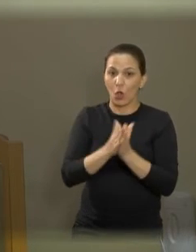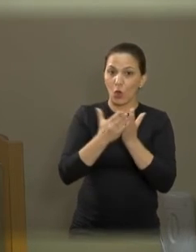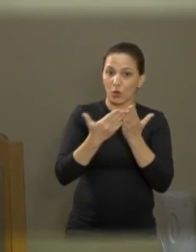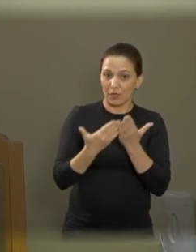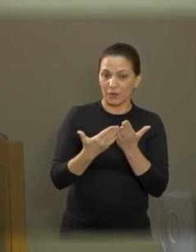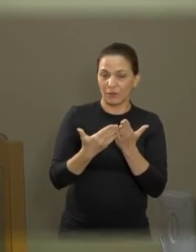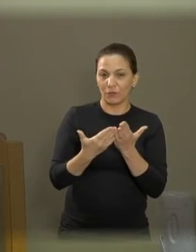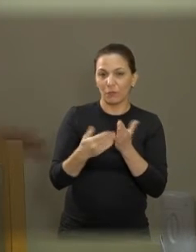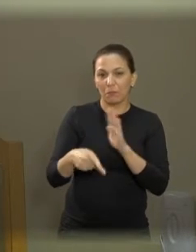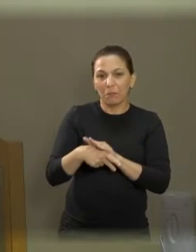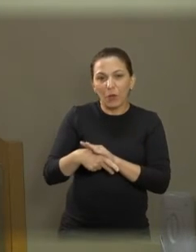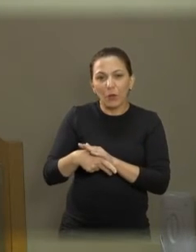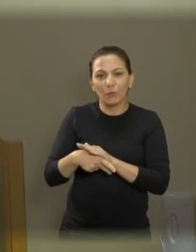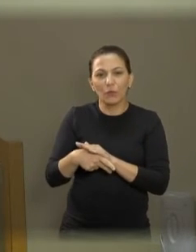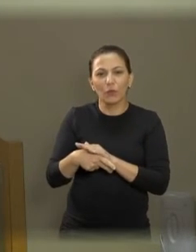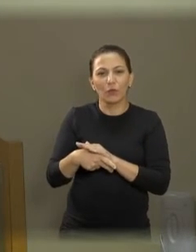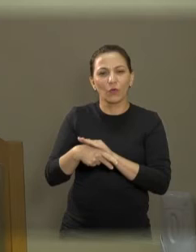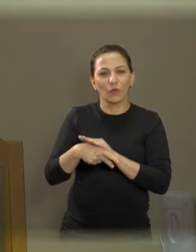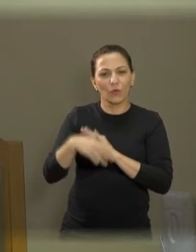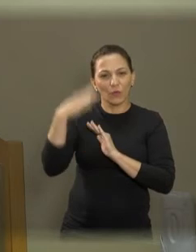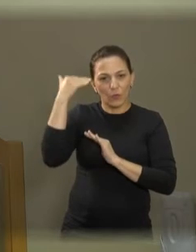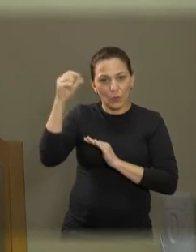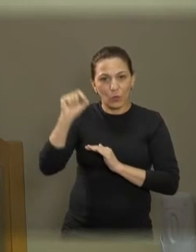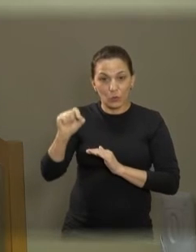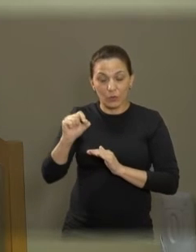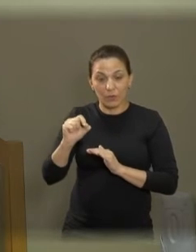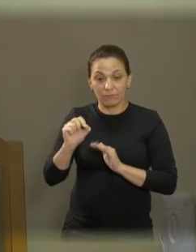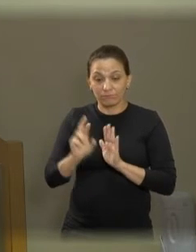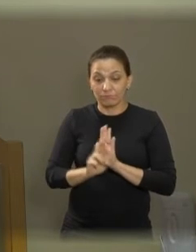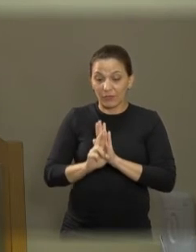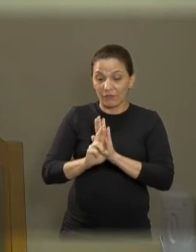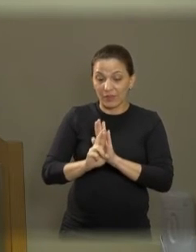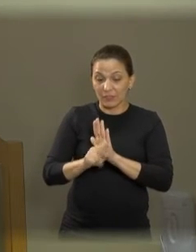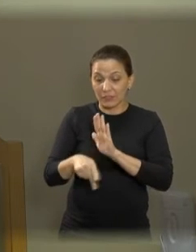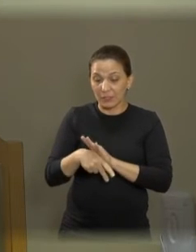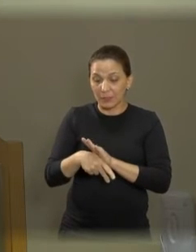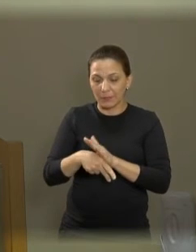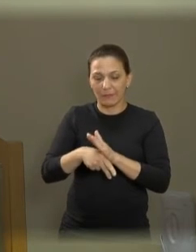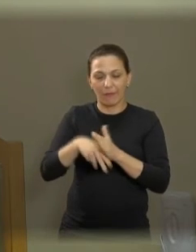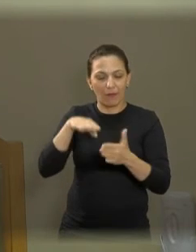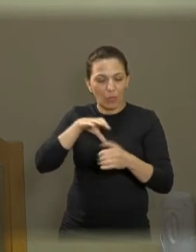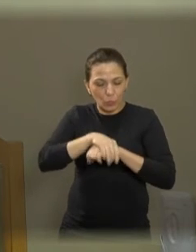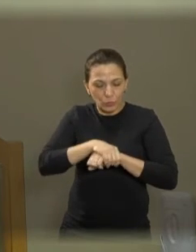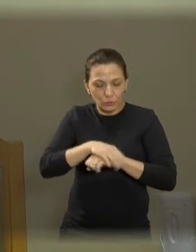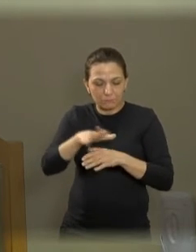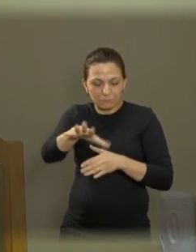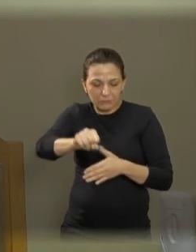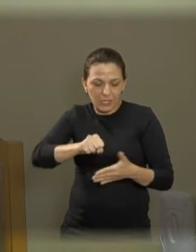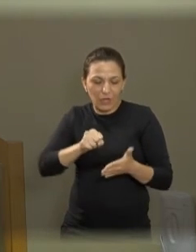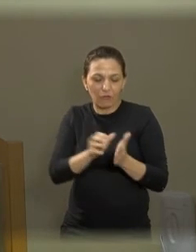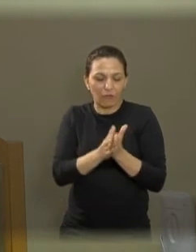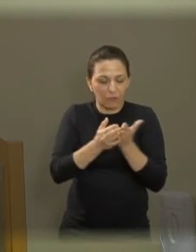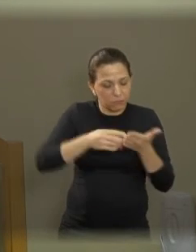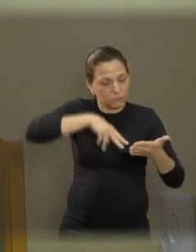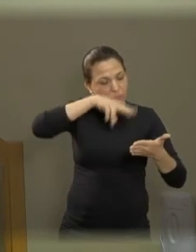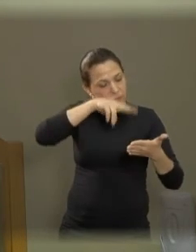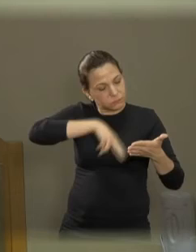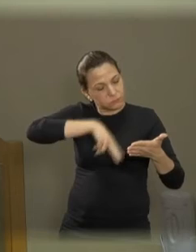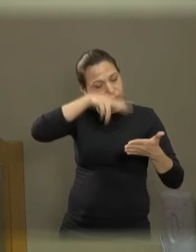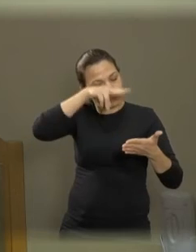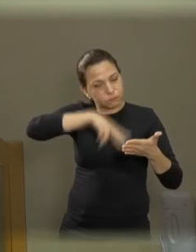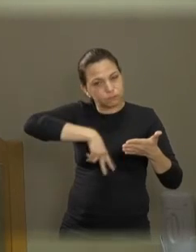Prista. Esse livro passou a ser minha referência. Toda noite eu lia. Toda noite eu